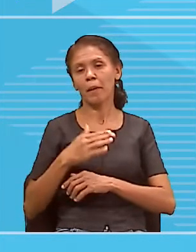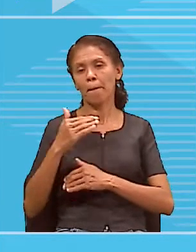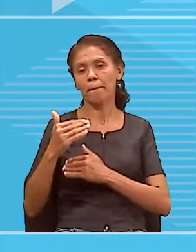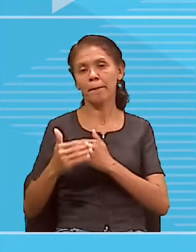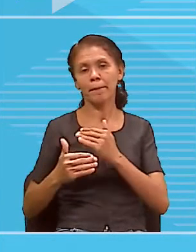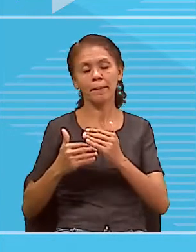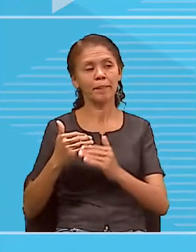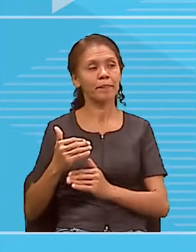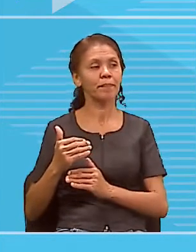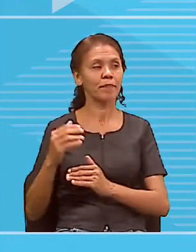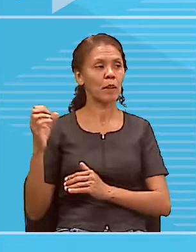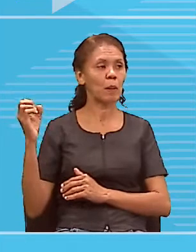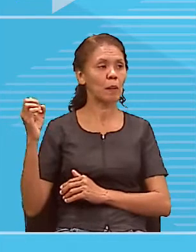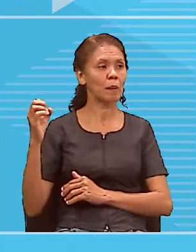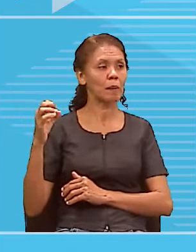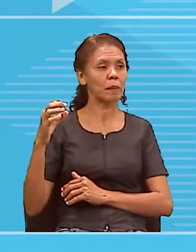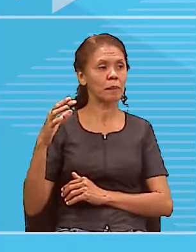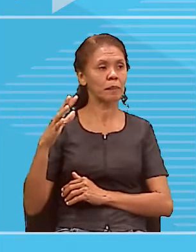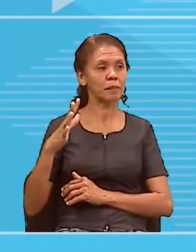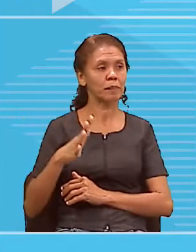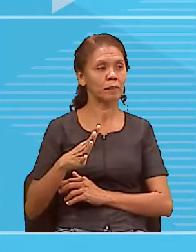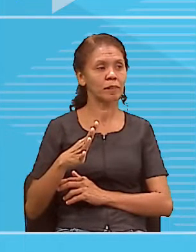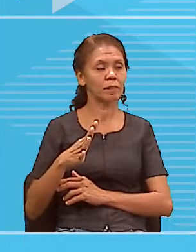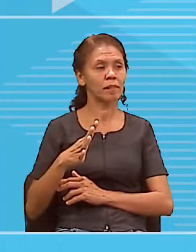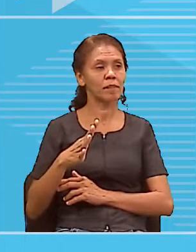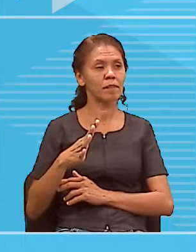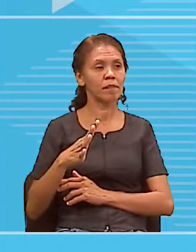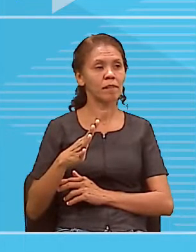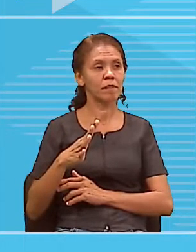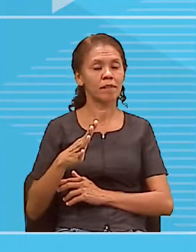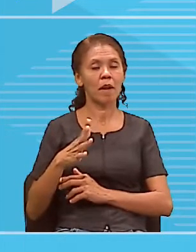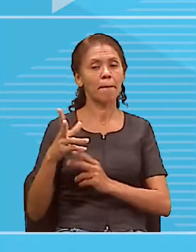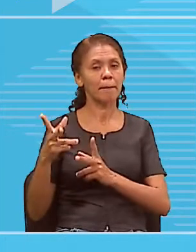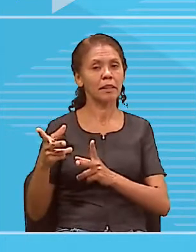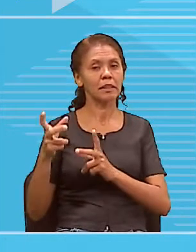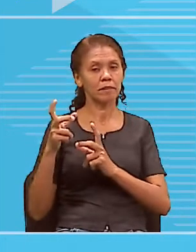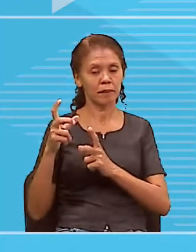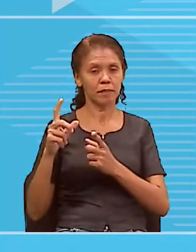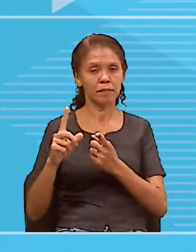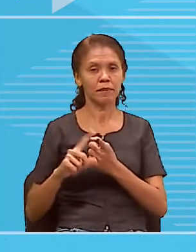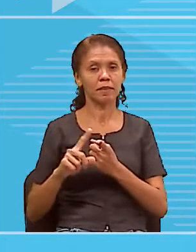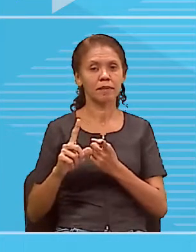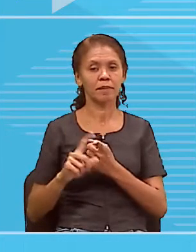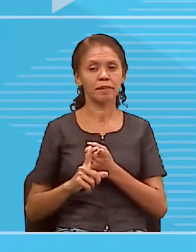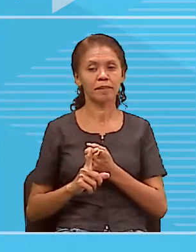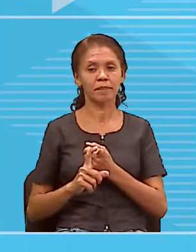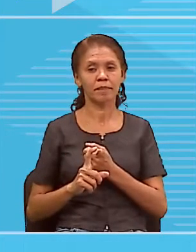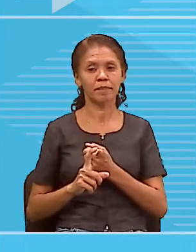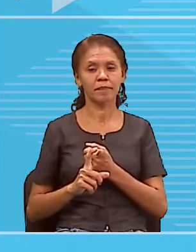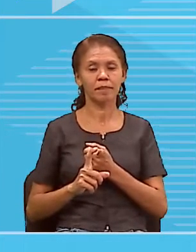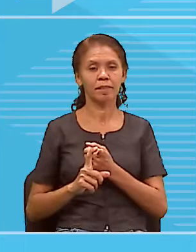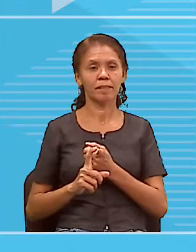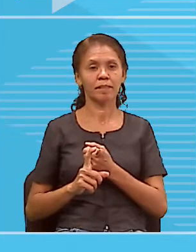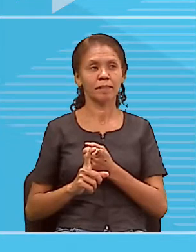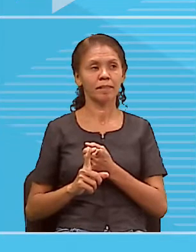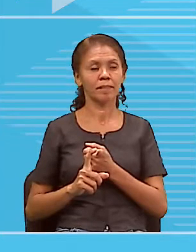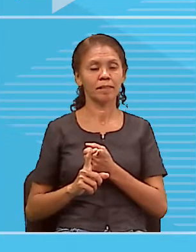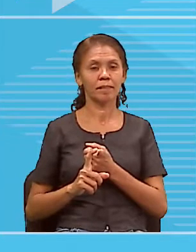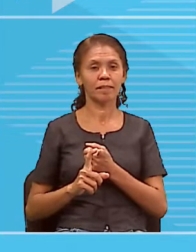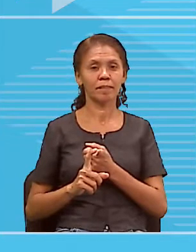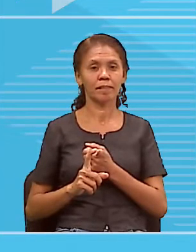com a luz a gente consegue também perceber o fenômeno de